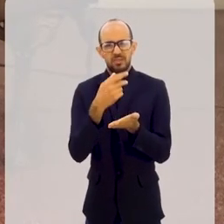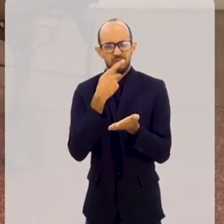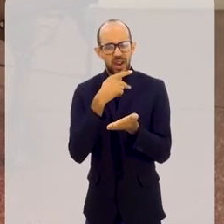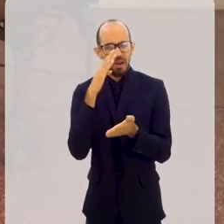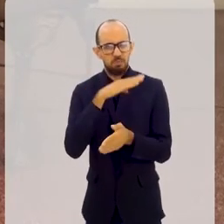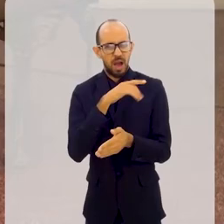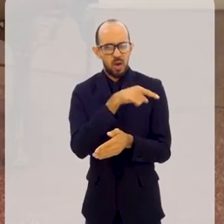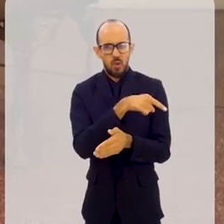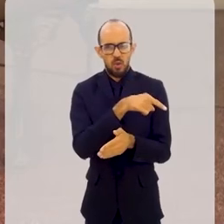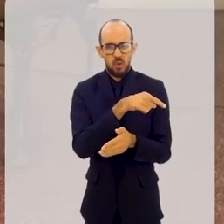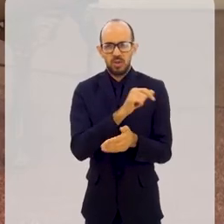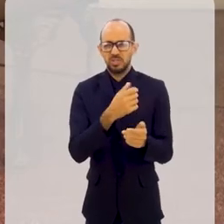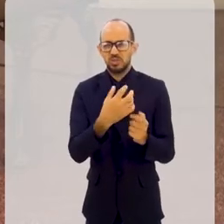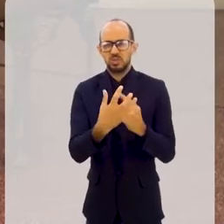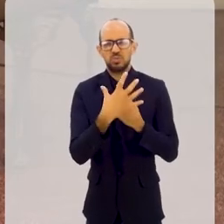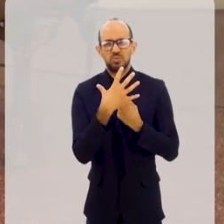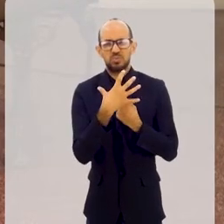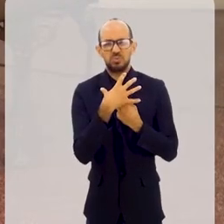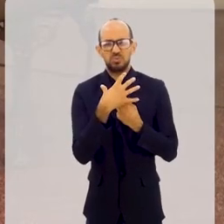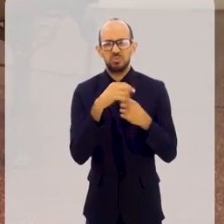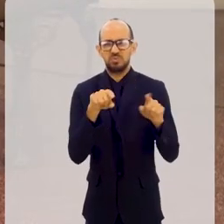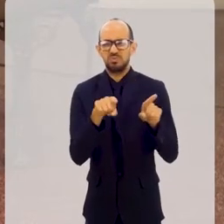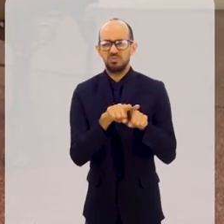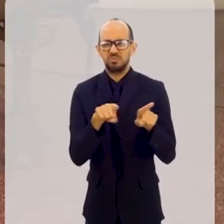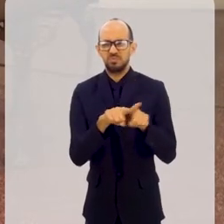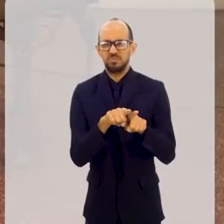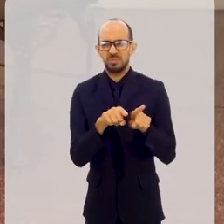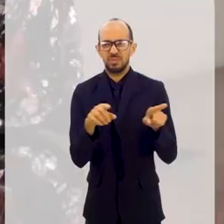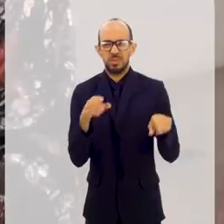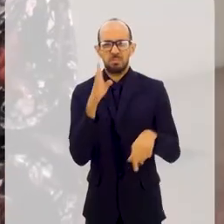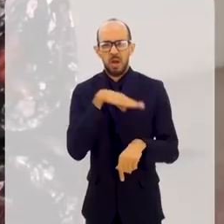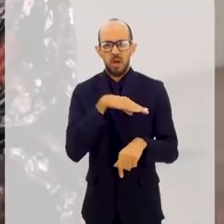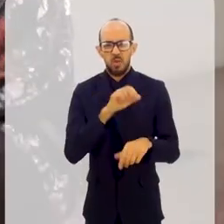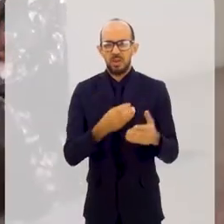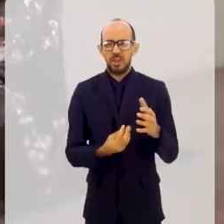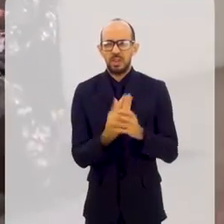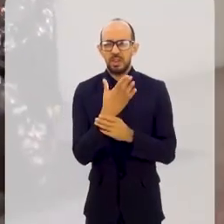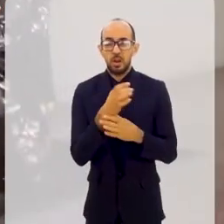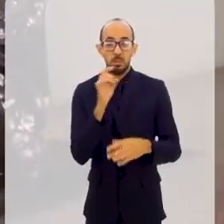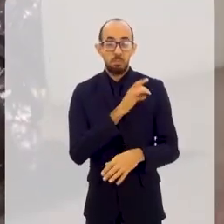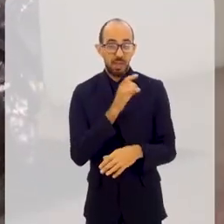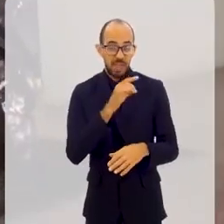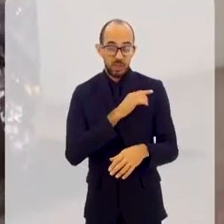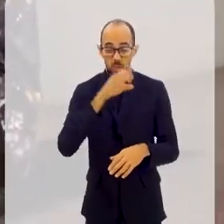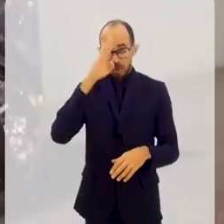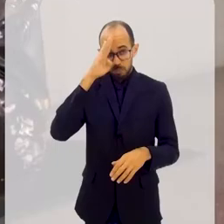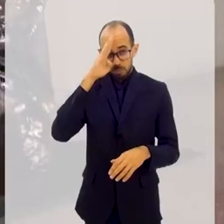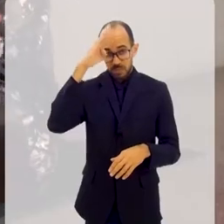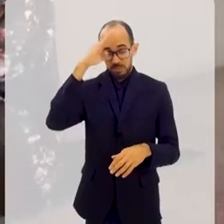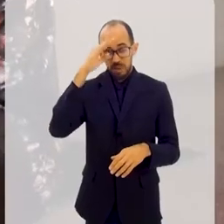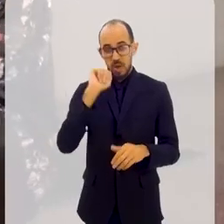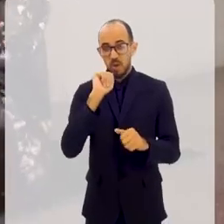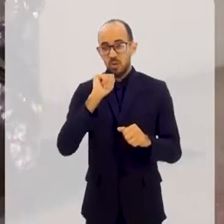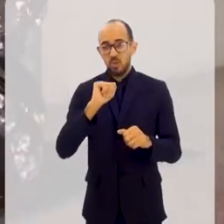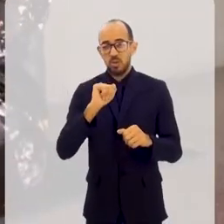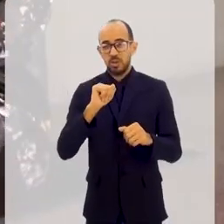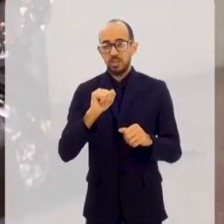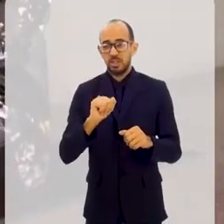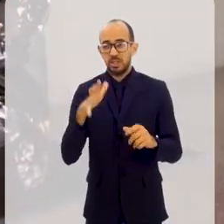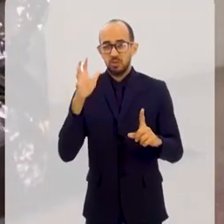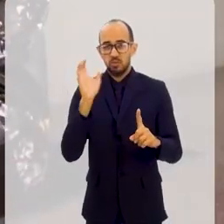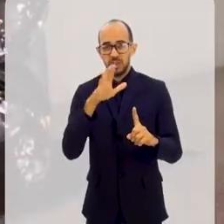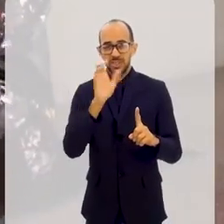o outro fez mal faz mal tomar cuidado tomar cuidado aí quando está entrando e o medo que cabeceia outro